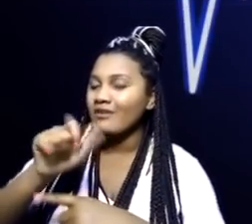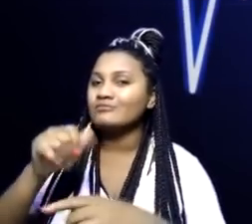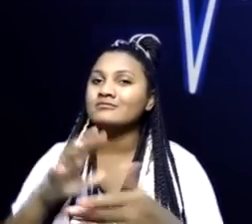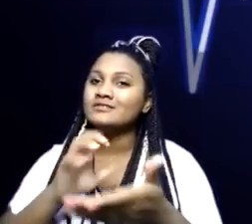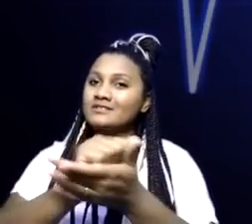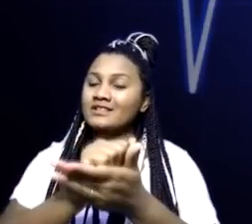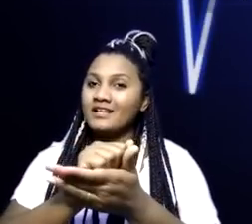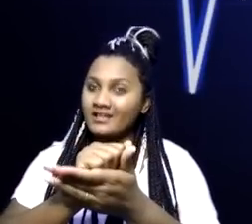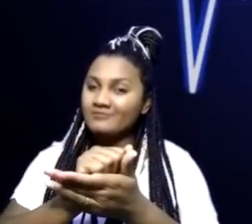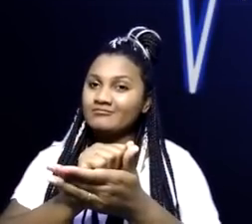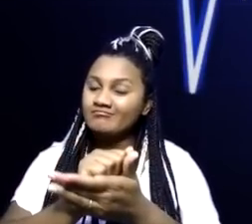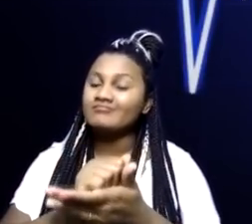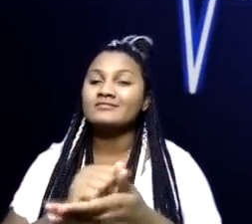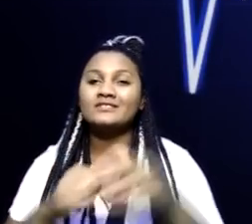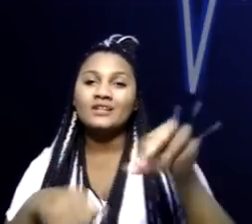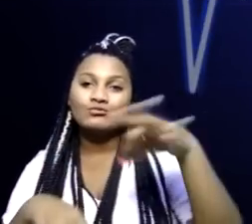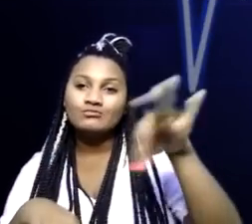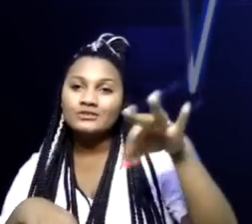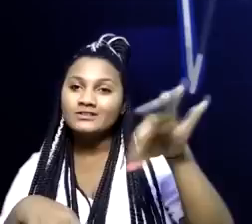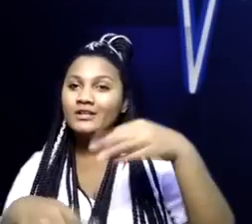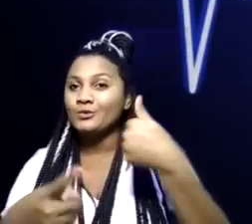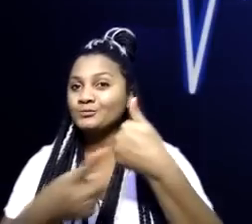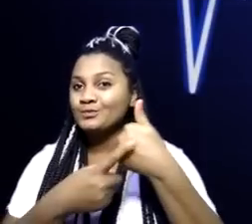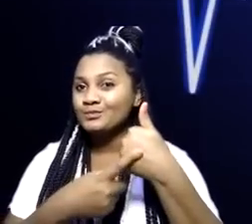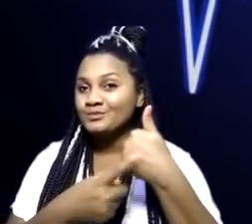inscreva no canal se não é inscrito, ativando o sino das